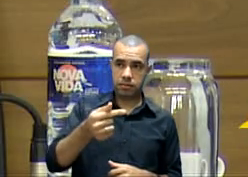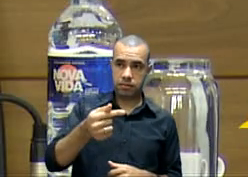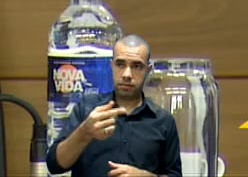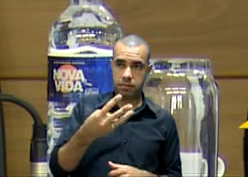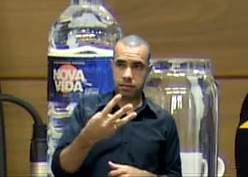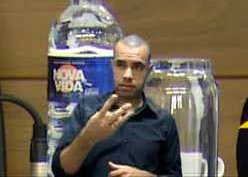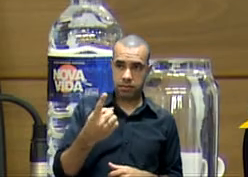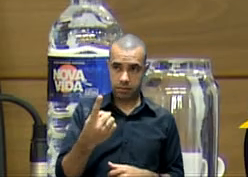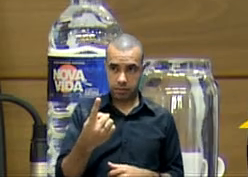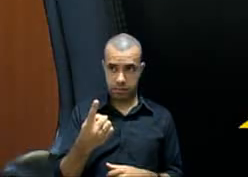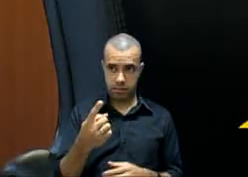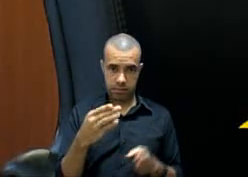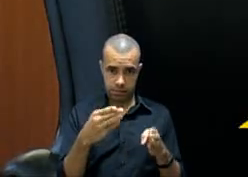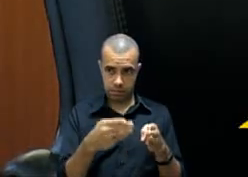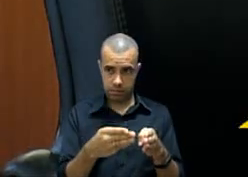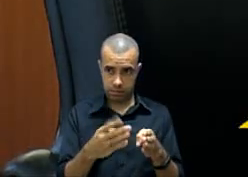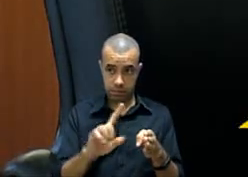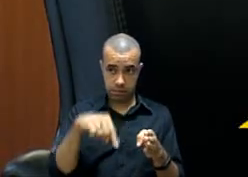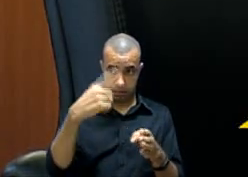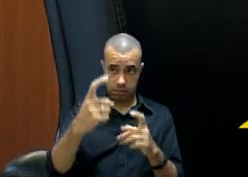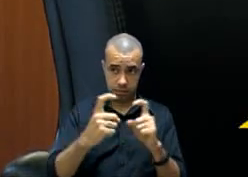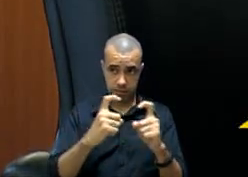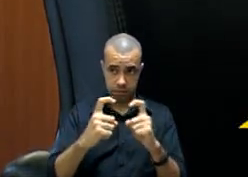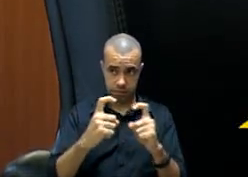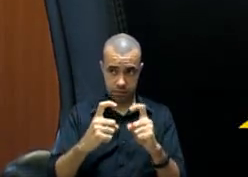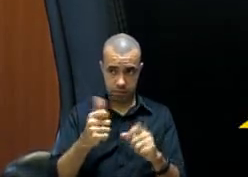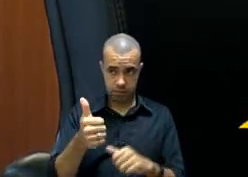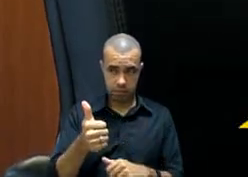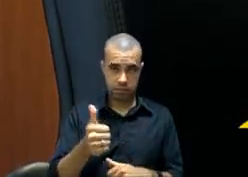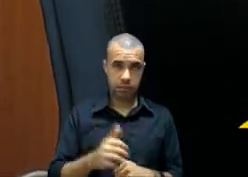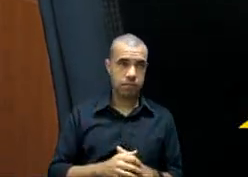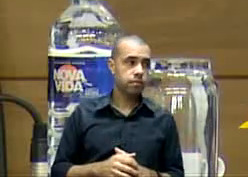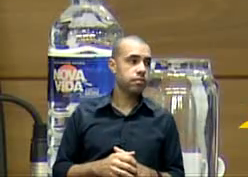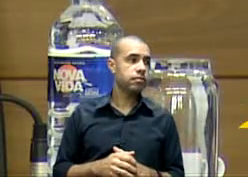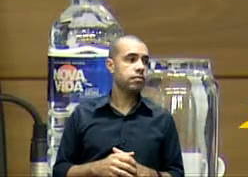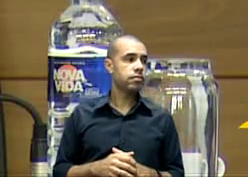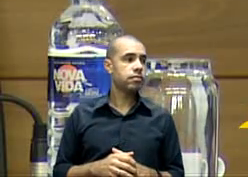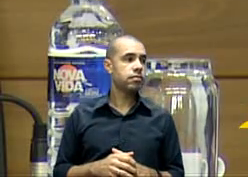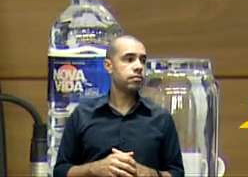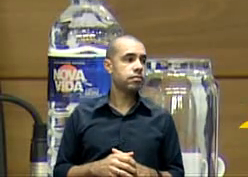1731. Tá, vai colocar em destaque, daí fica para a próxima sessão. Pode...